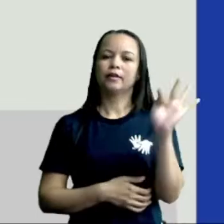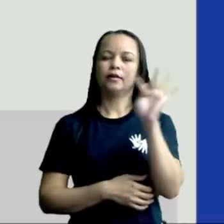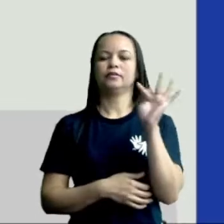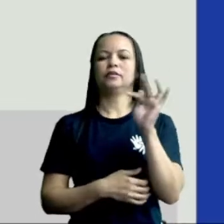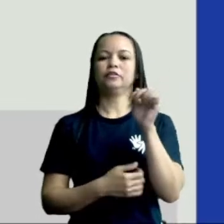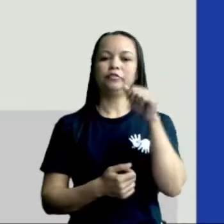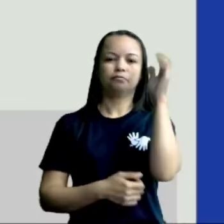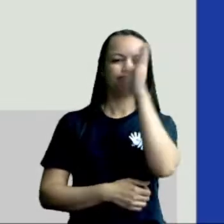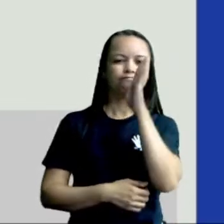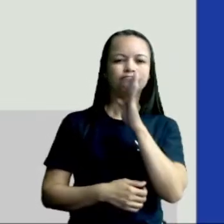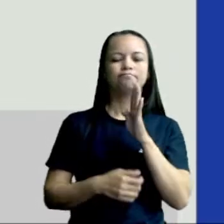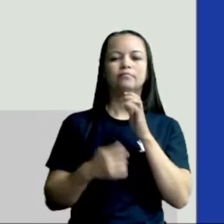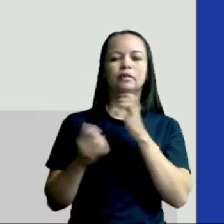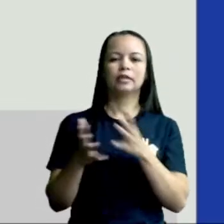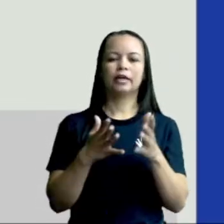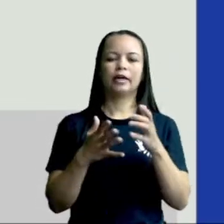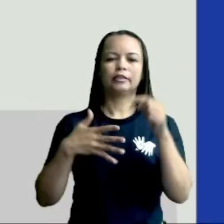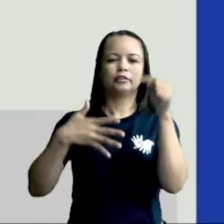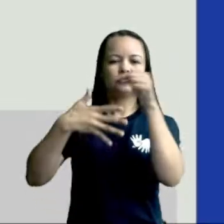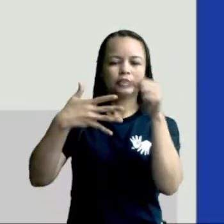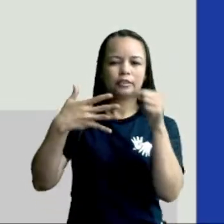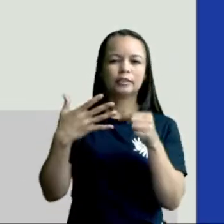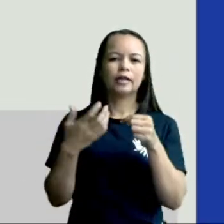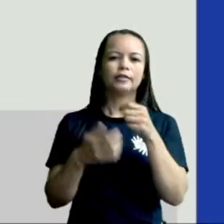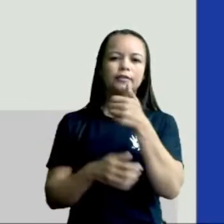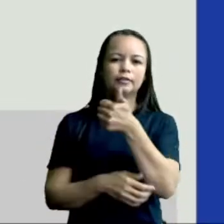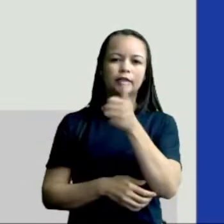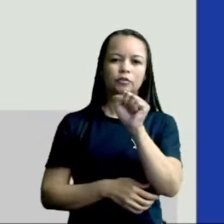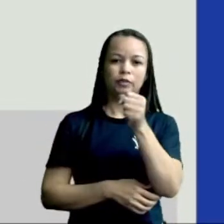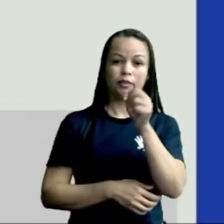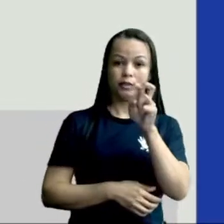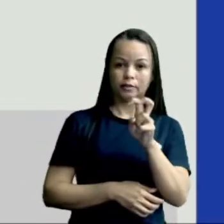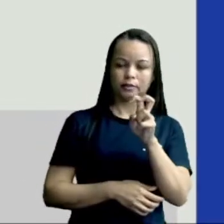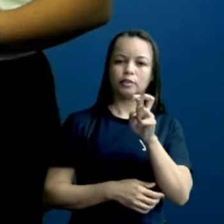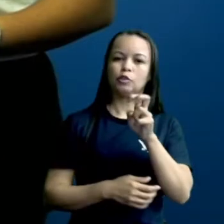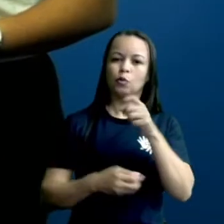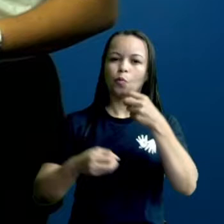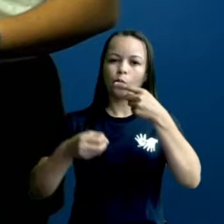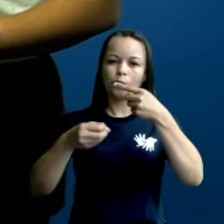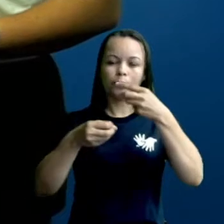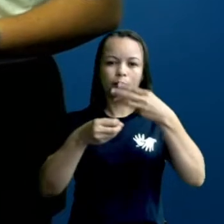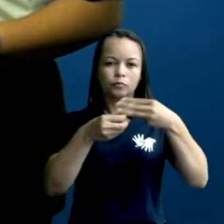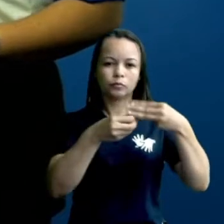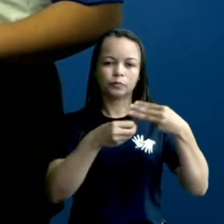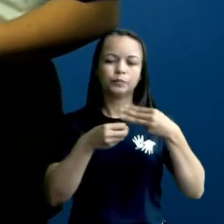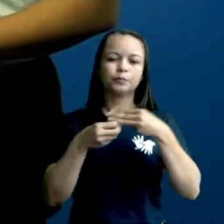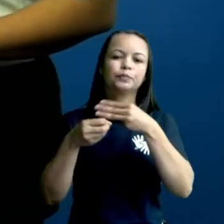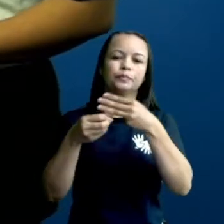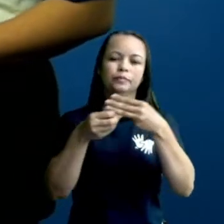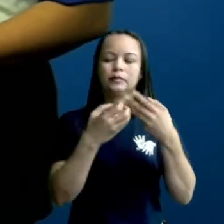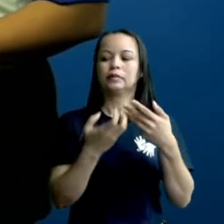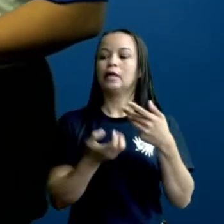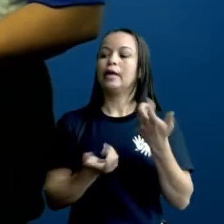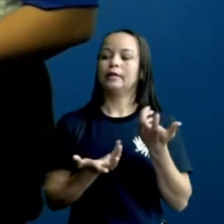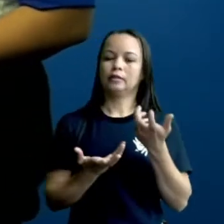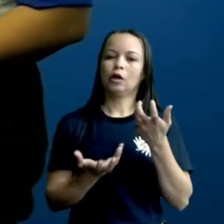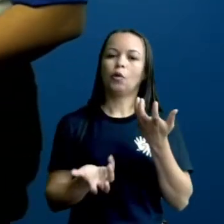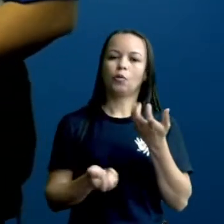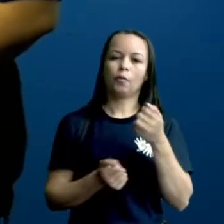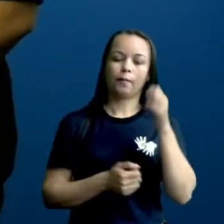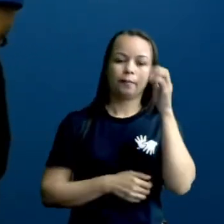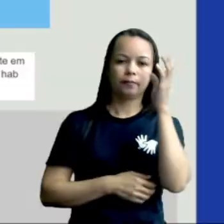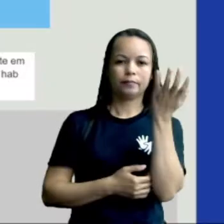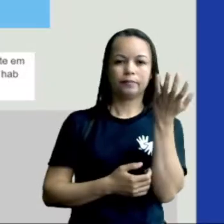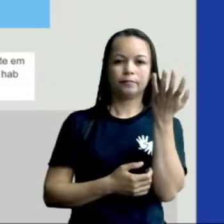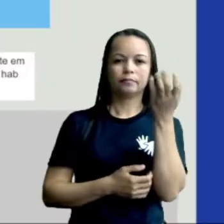é dividido em 185 municípios. Então, no nosso estado de Pernambuco, temos